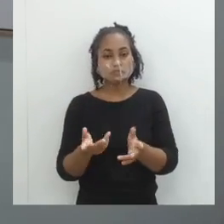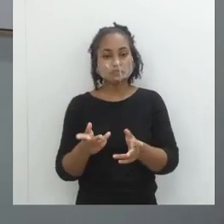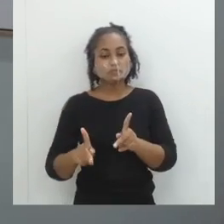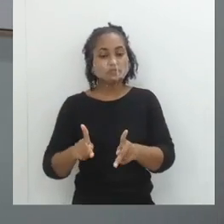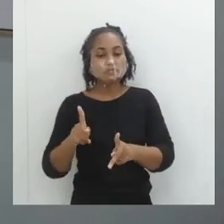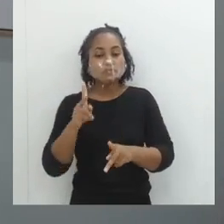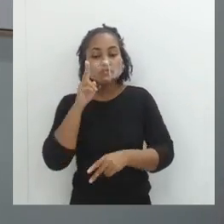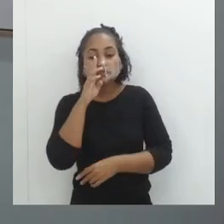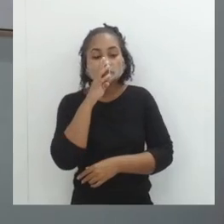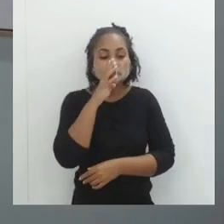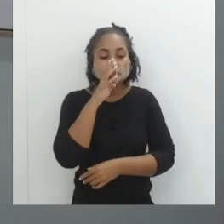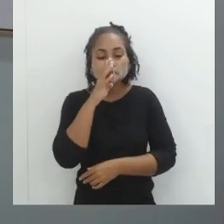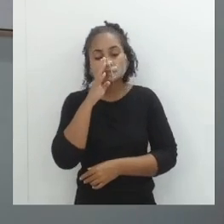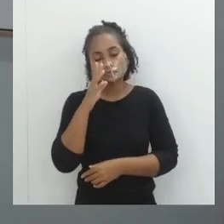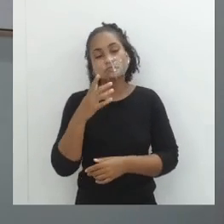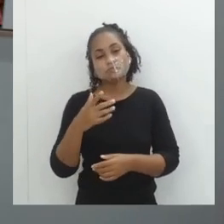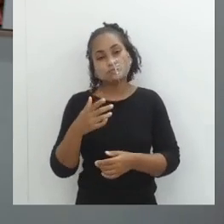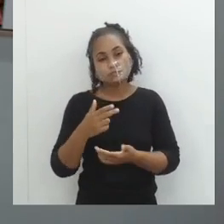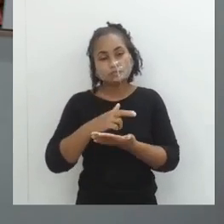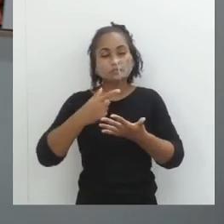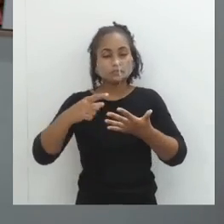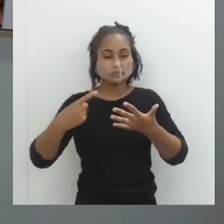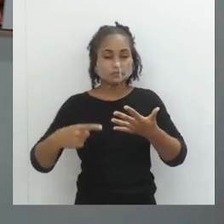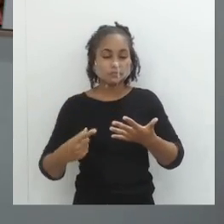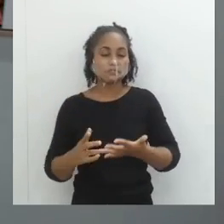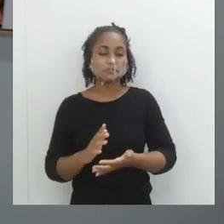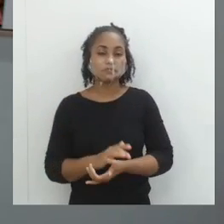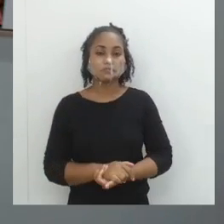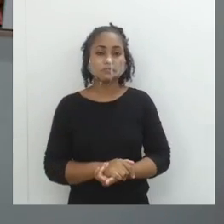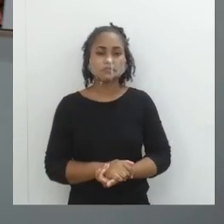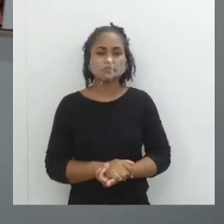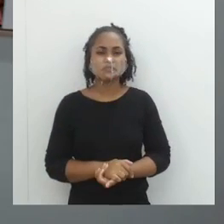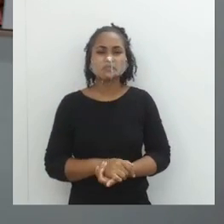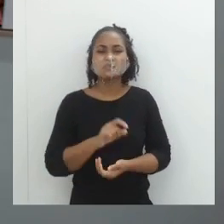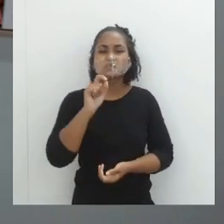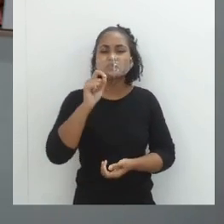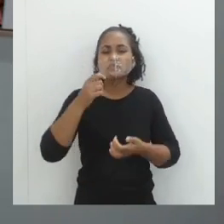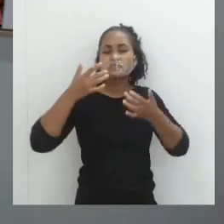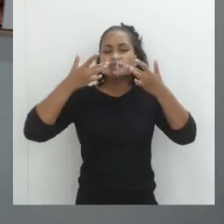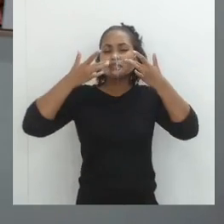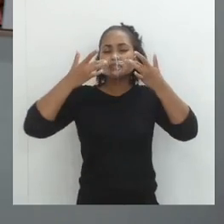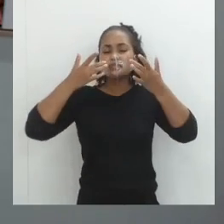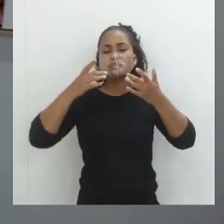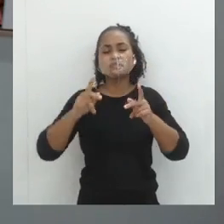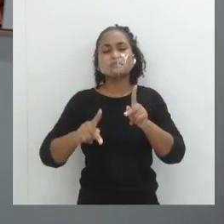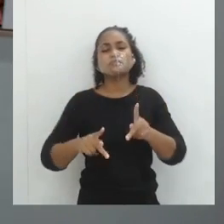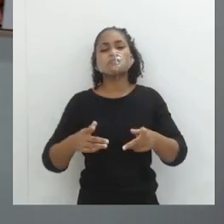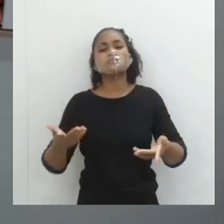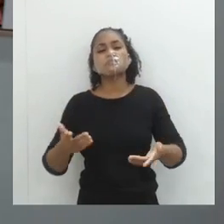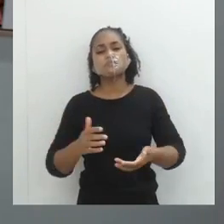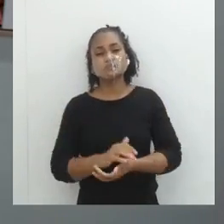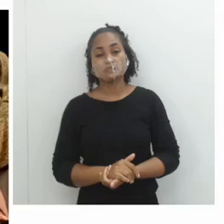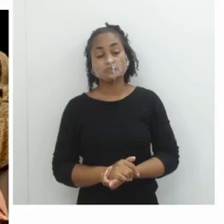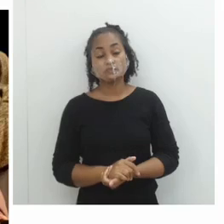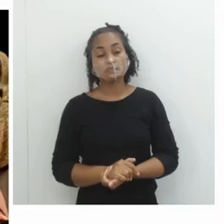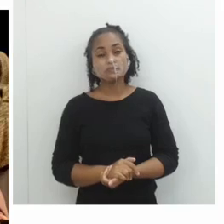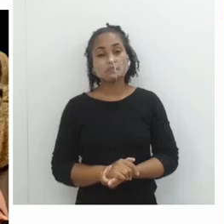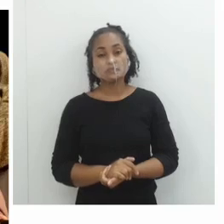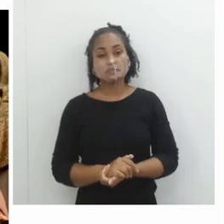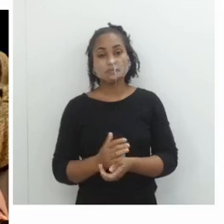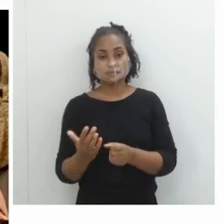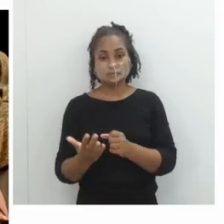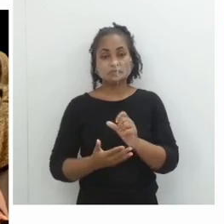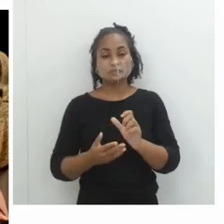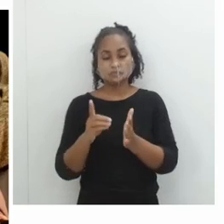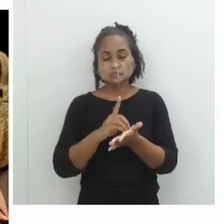da dramaturgia e por aí se vai, né? Então, o que é o teatro, pessoal? Segundo o dicionário